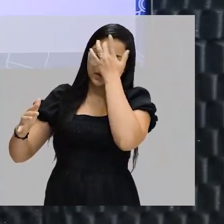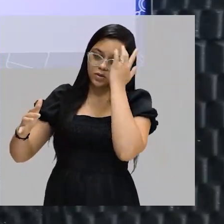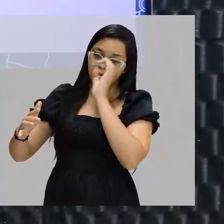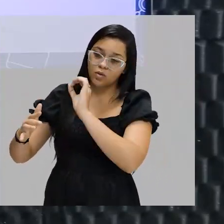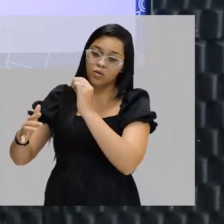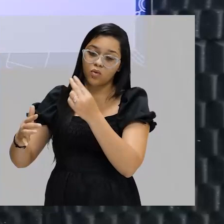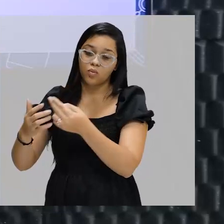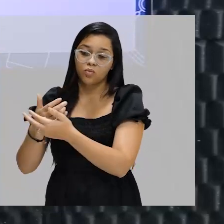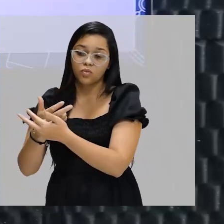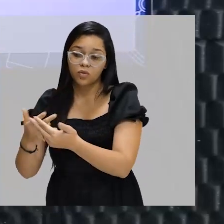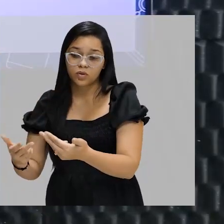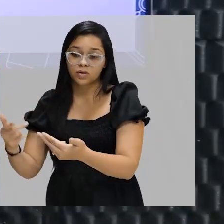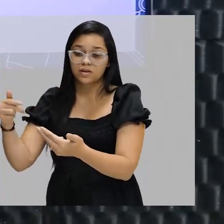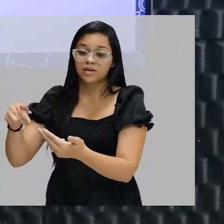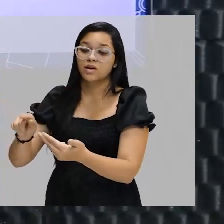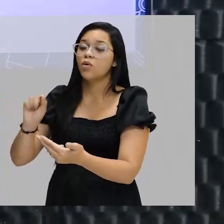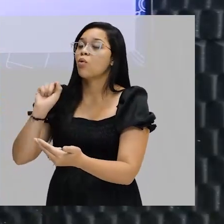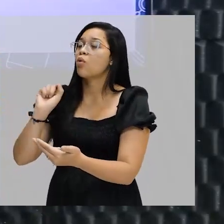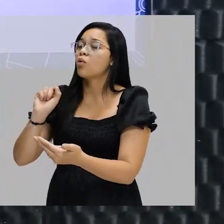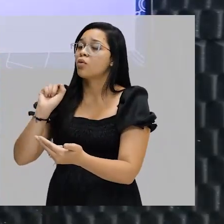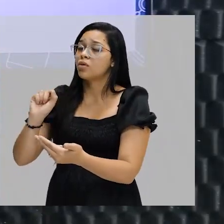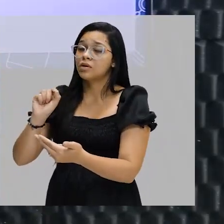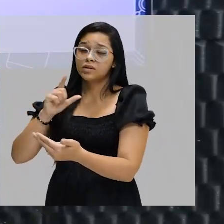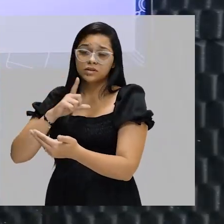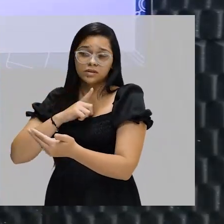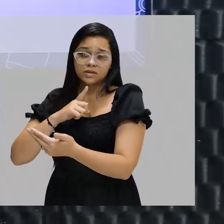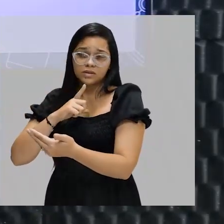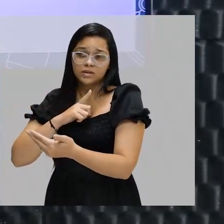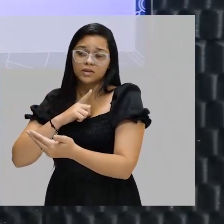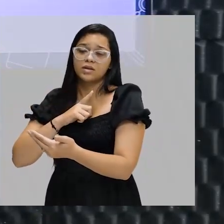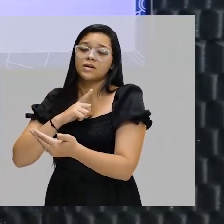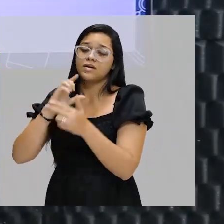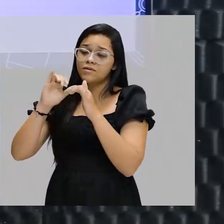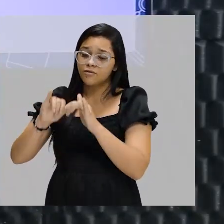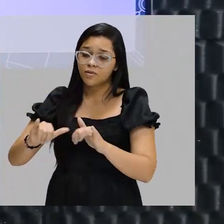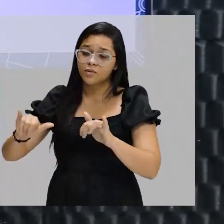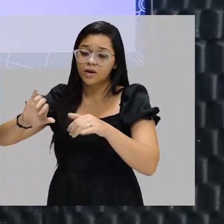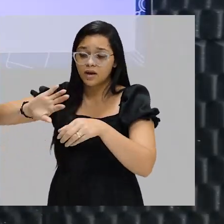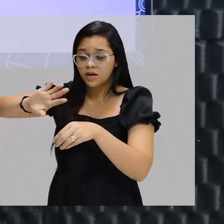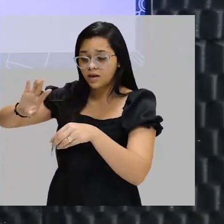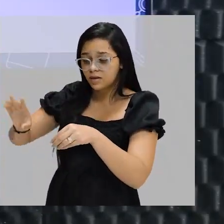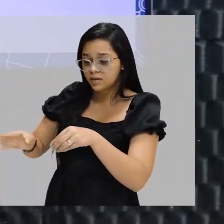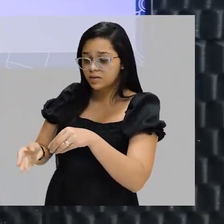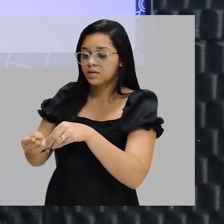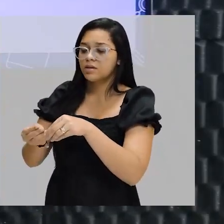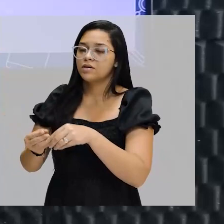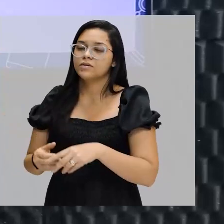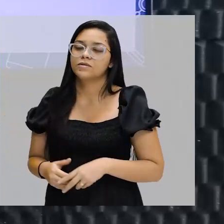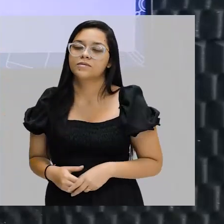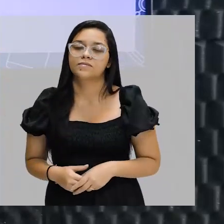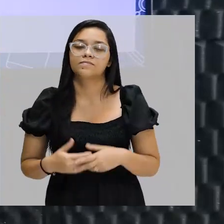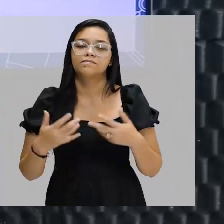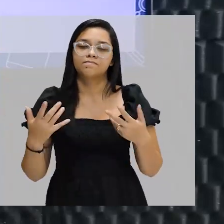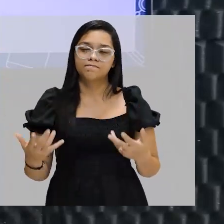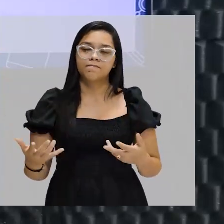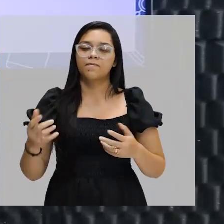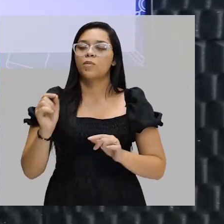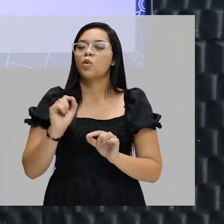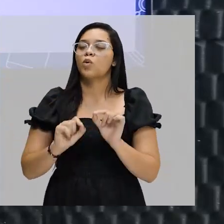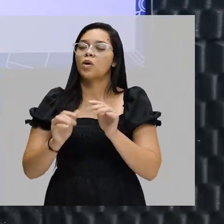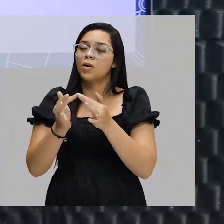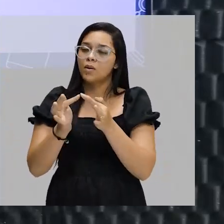ou coisas. E essas sentenças, elas oferecem informações adicionais, tá? É um tipo